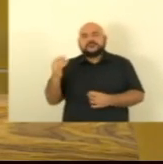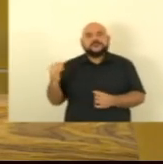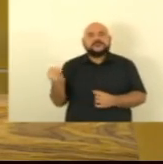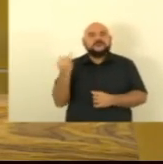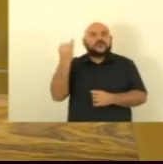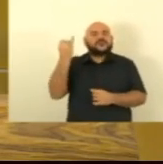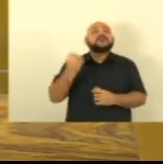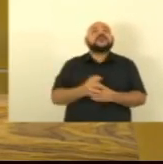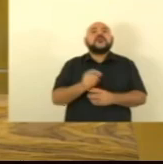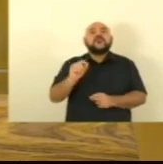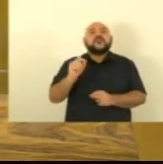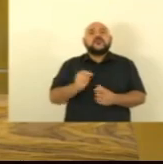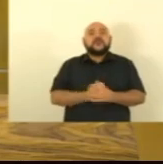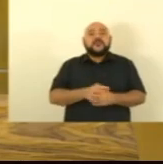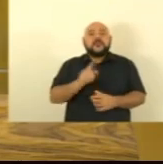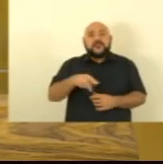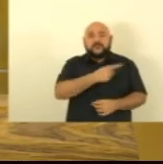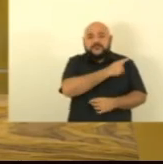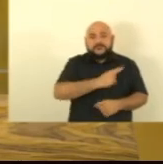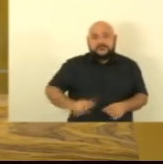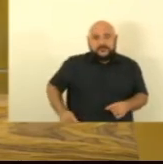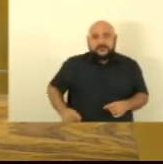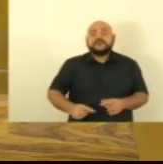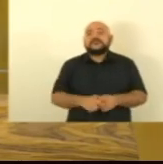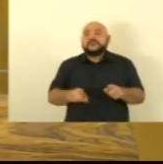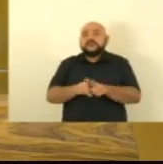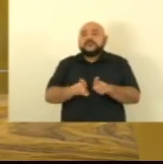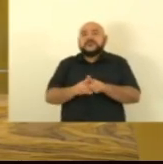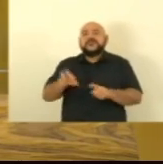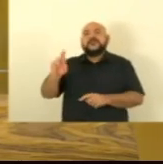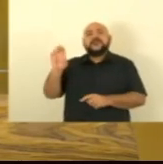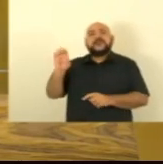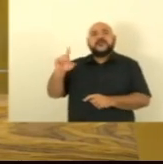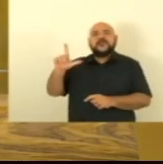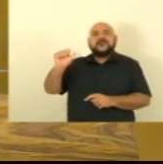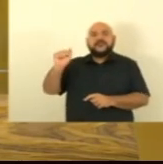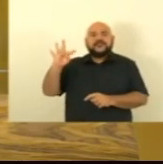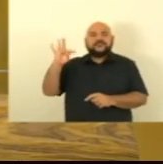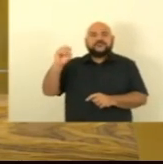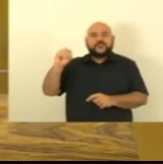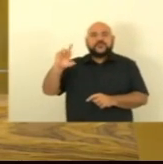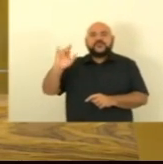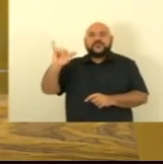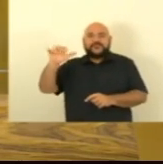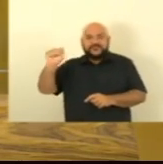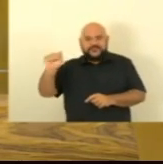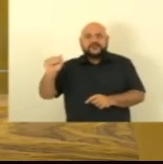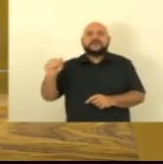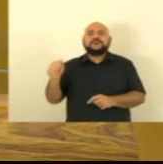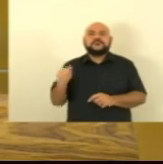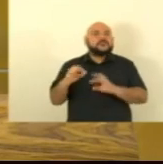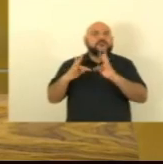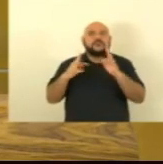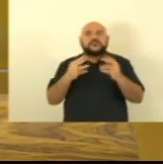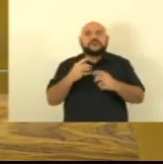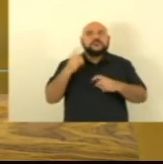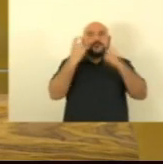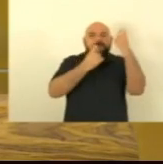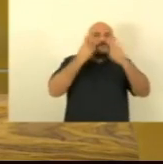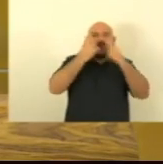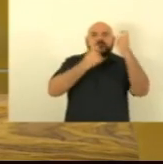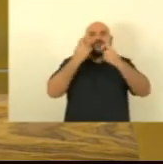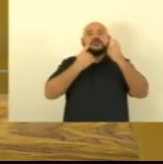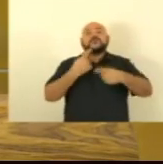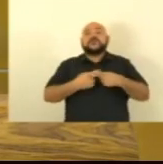a presidência e a relatoria. Eles estão loucos, porque se eles não conseguirem isso, eles